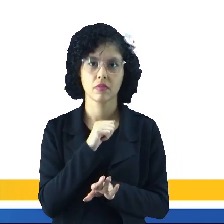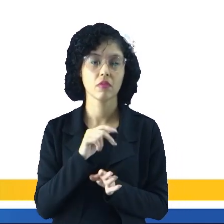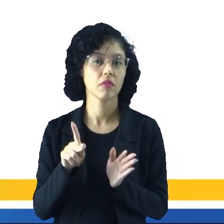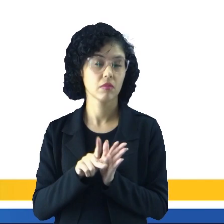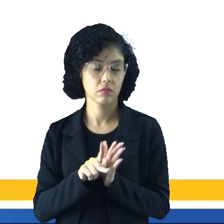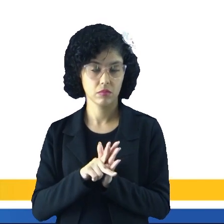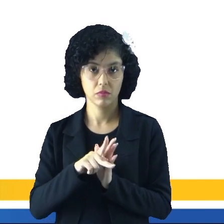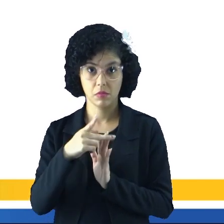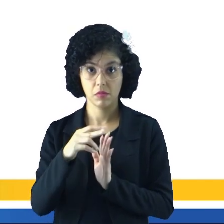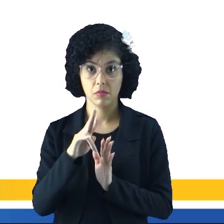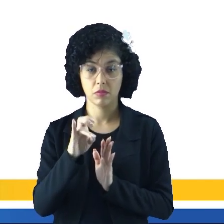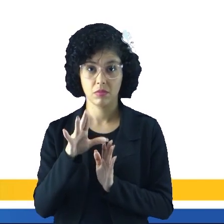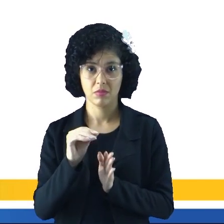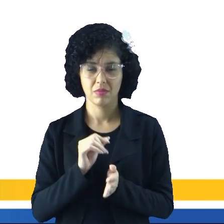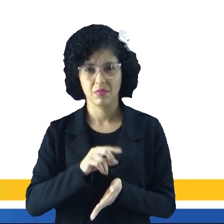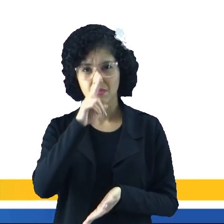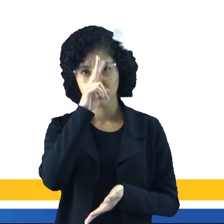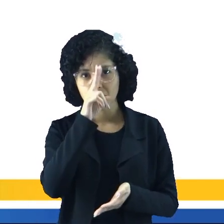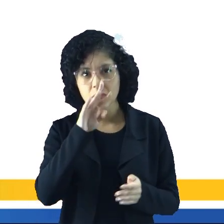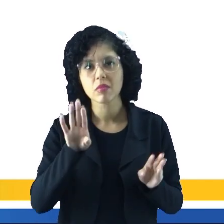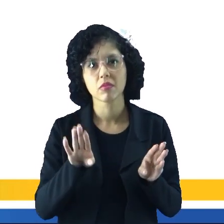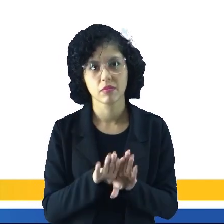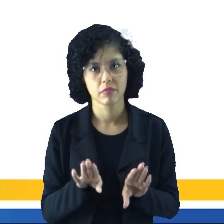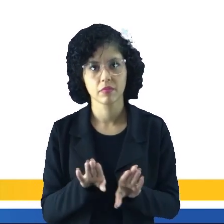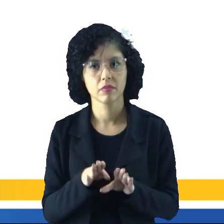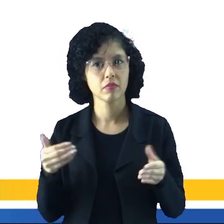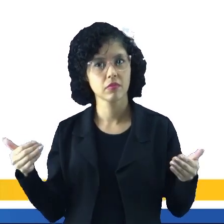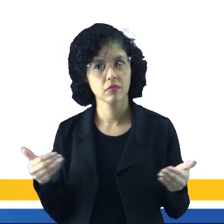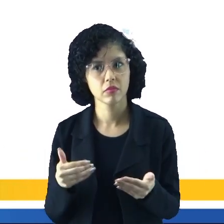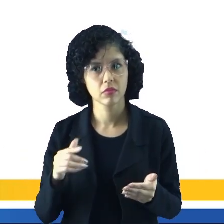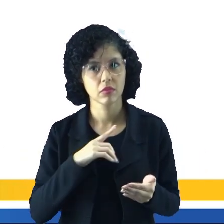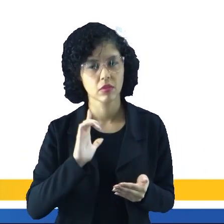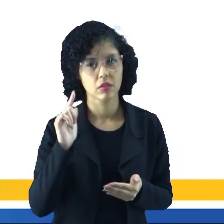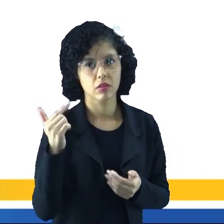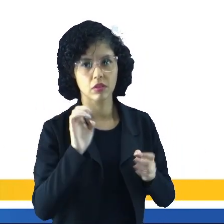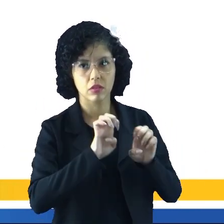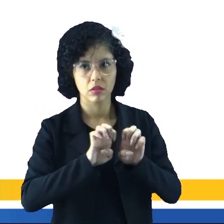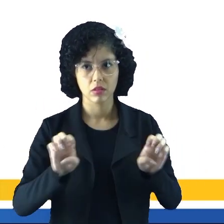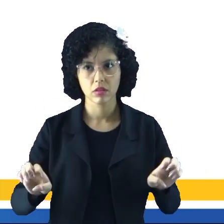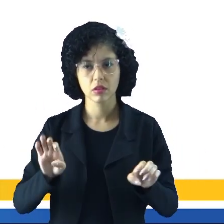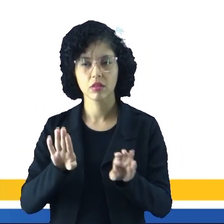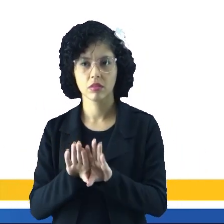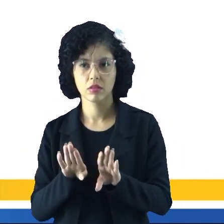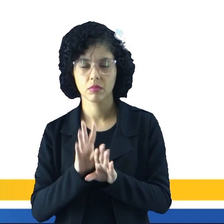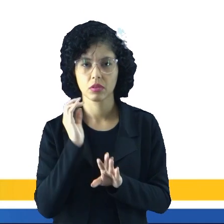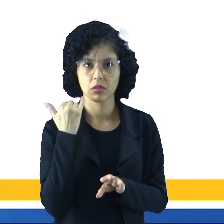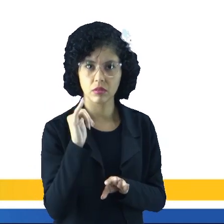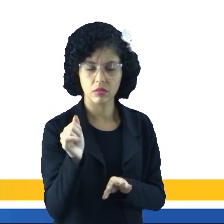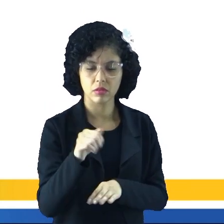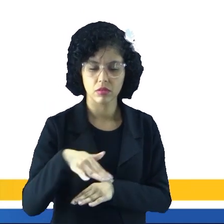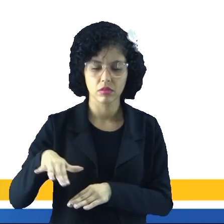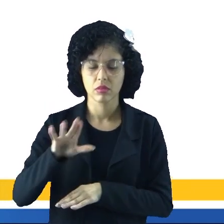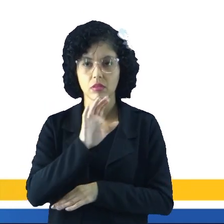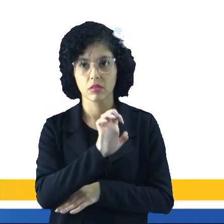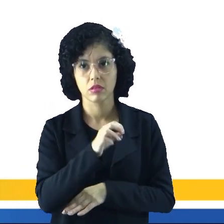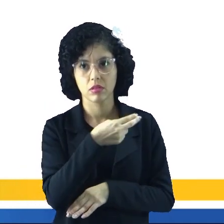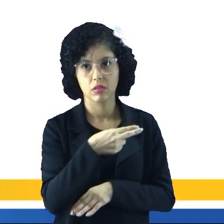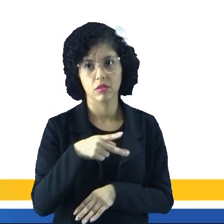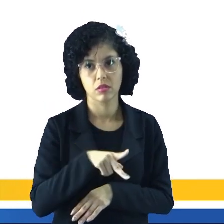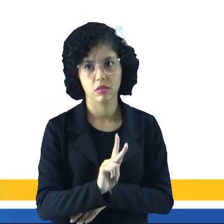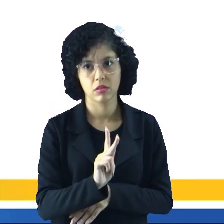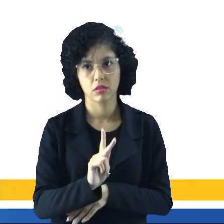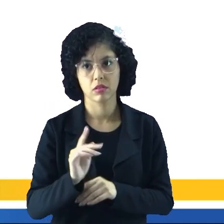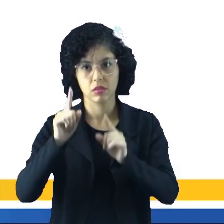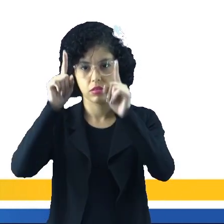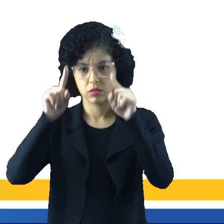dessa partícula. Lembrando também que agora temos uma outra equação para calcularmos o campo elétrico, que é o E igual